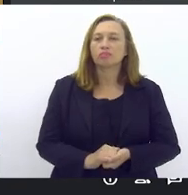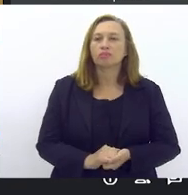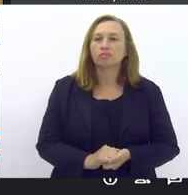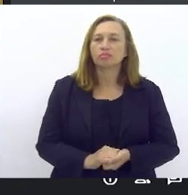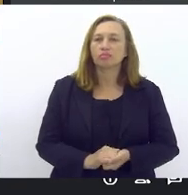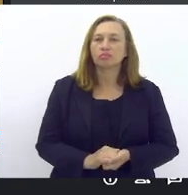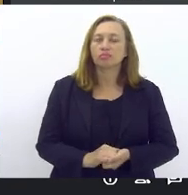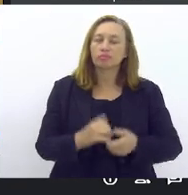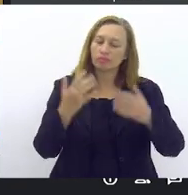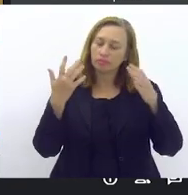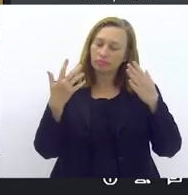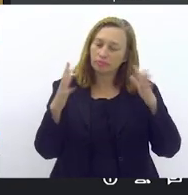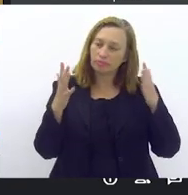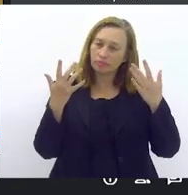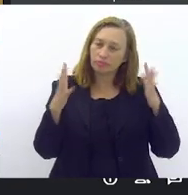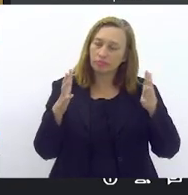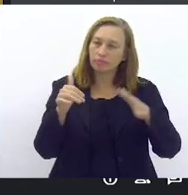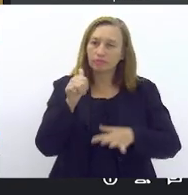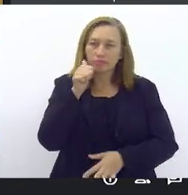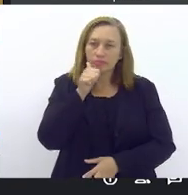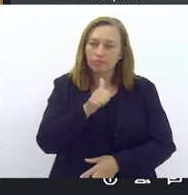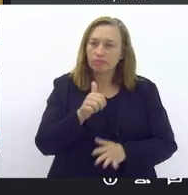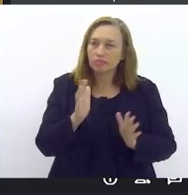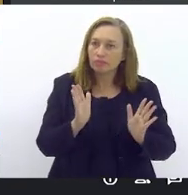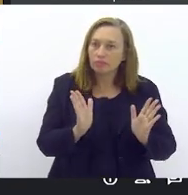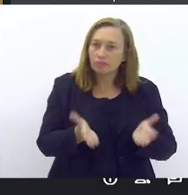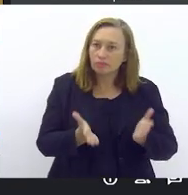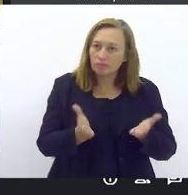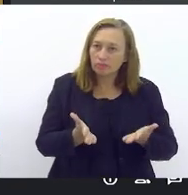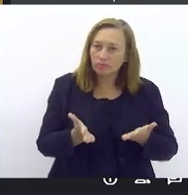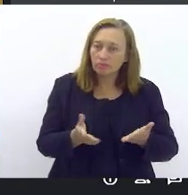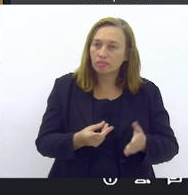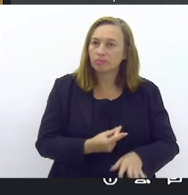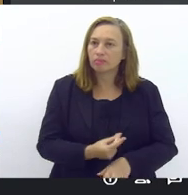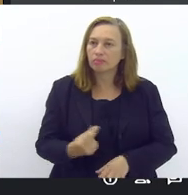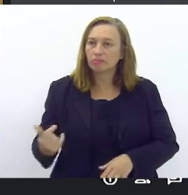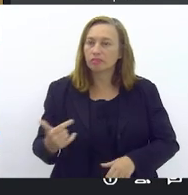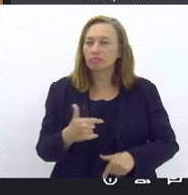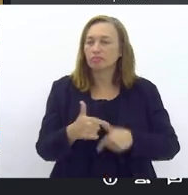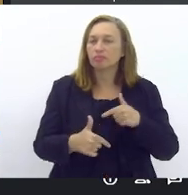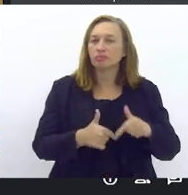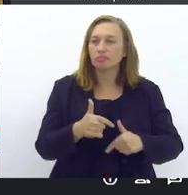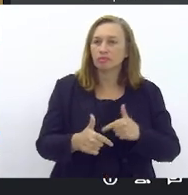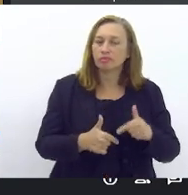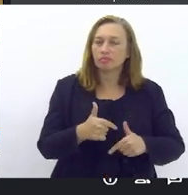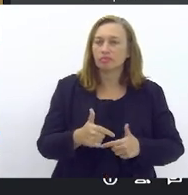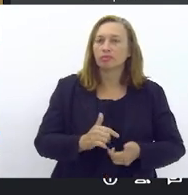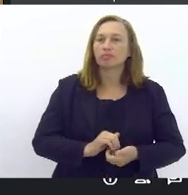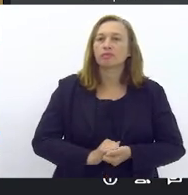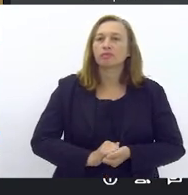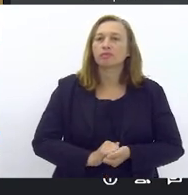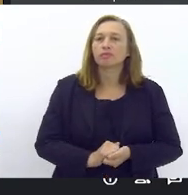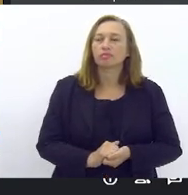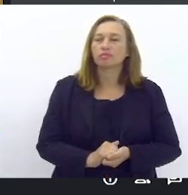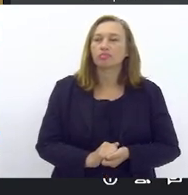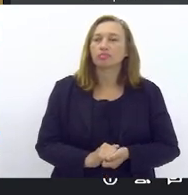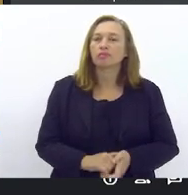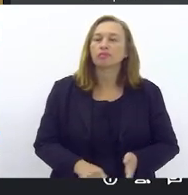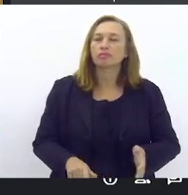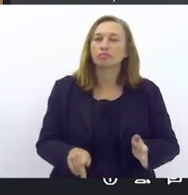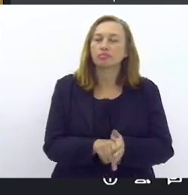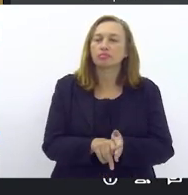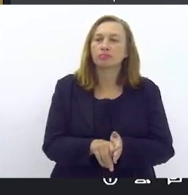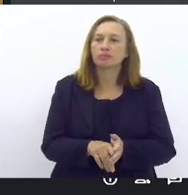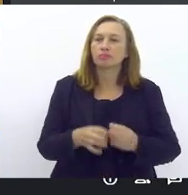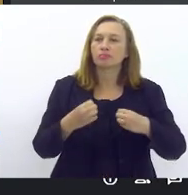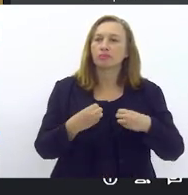uma salva de palmas para essas mulheres que hoje saem dos seus serviços, estão aí fazendo parte dessa